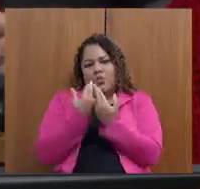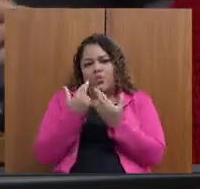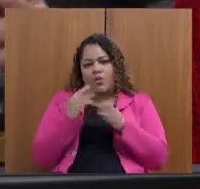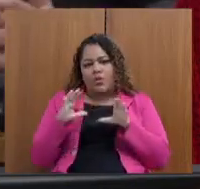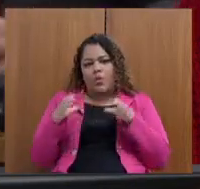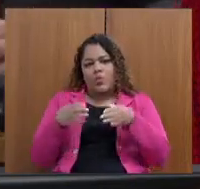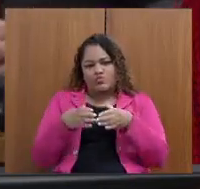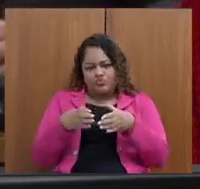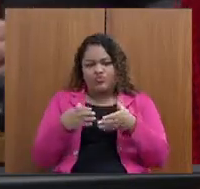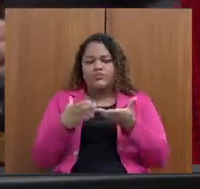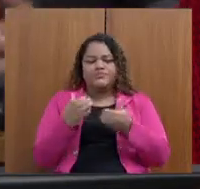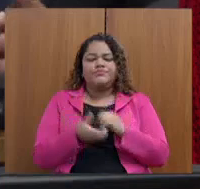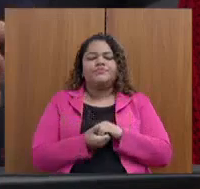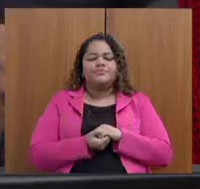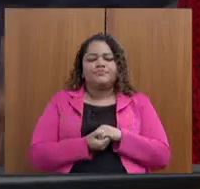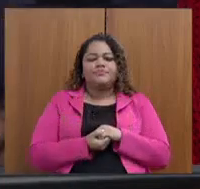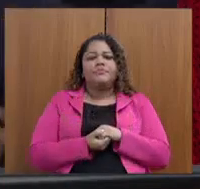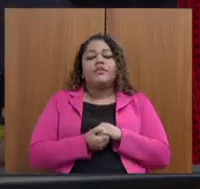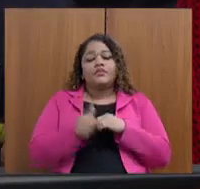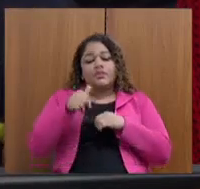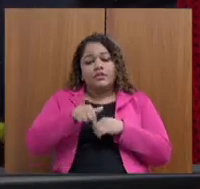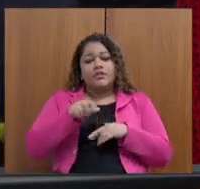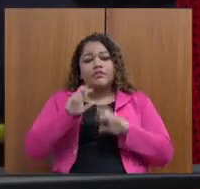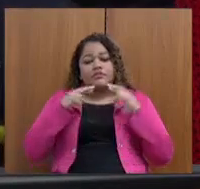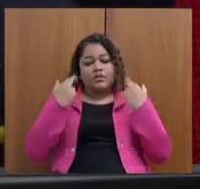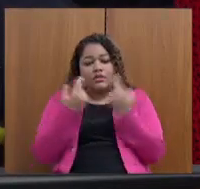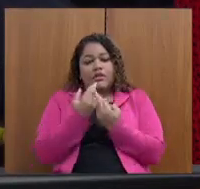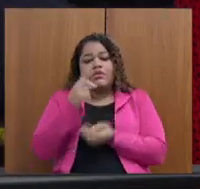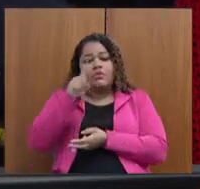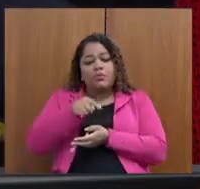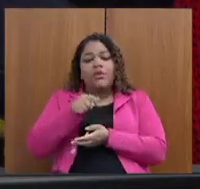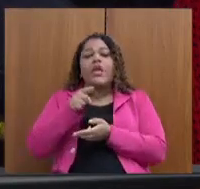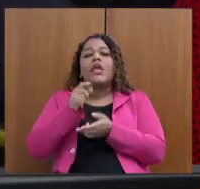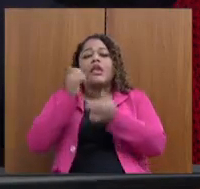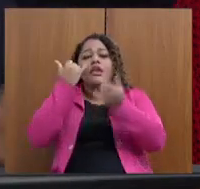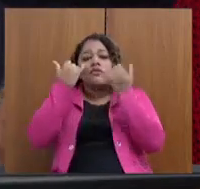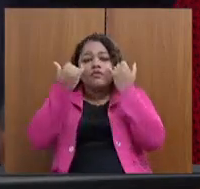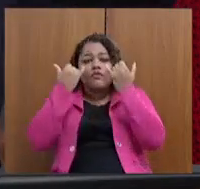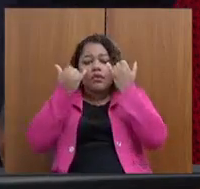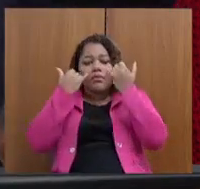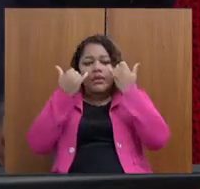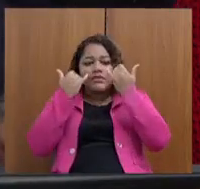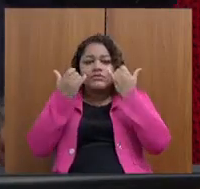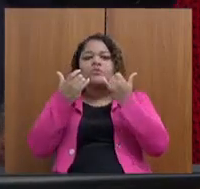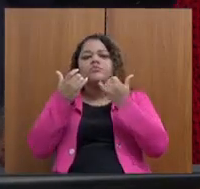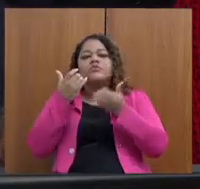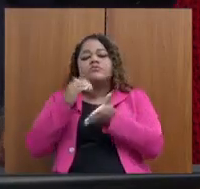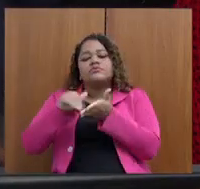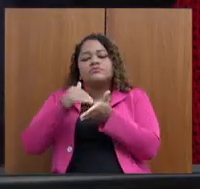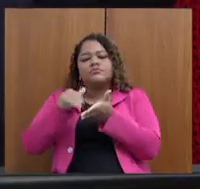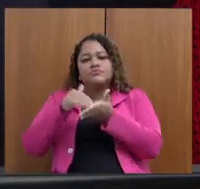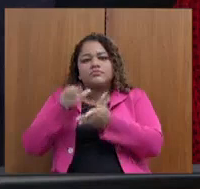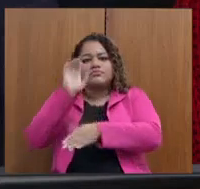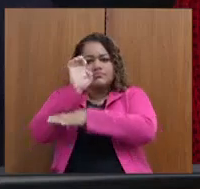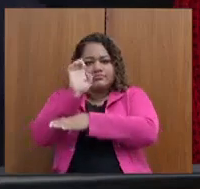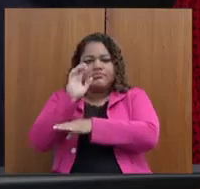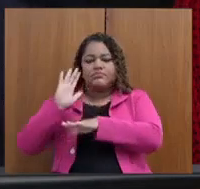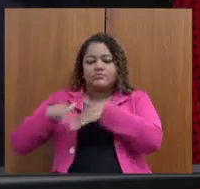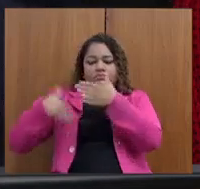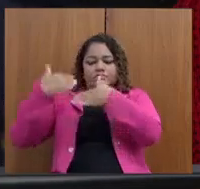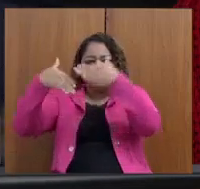reunião se destina prestar informações sobre a gestão da secretaria de estado de desenvolvimento no âmbito da Assembleia